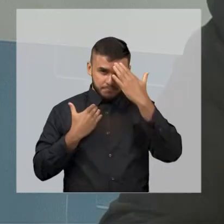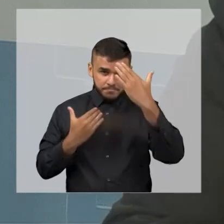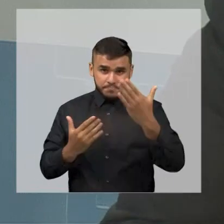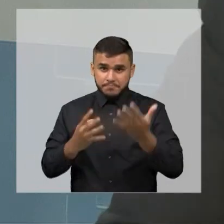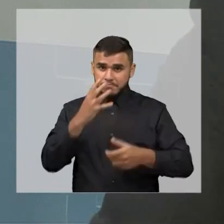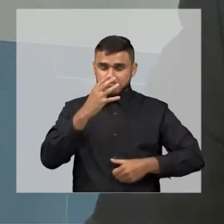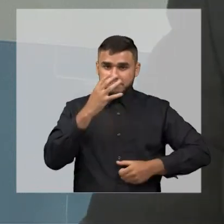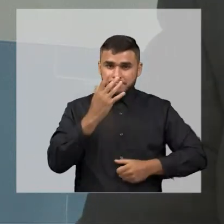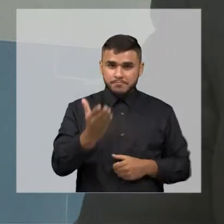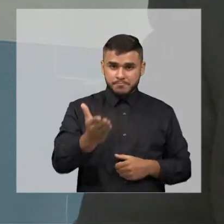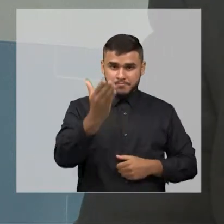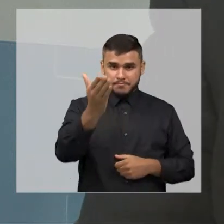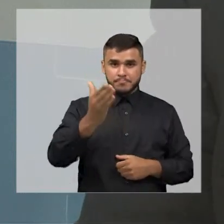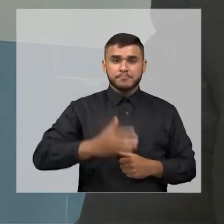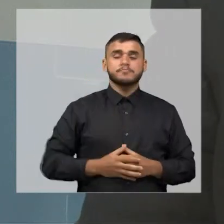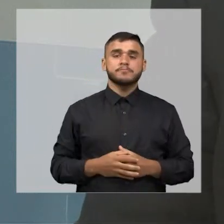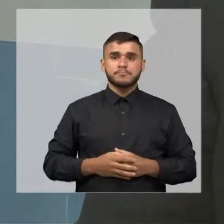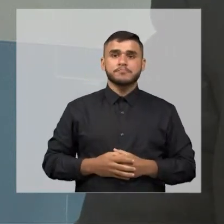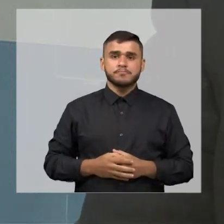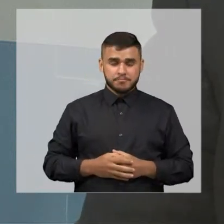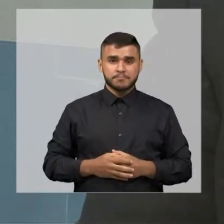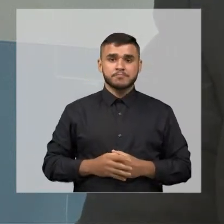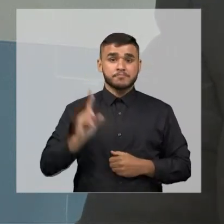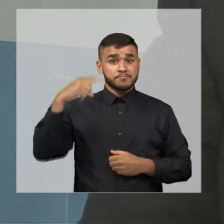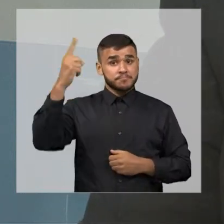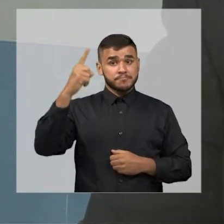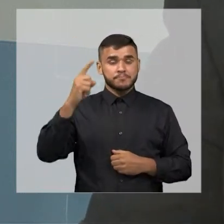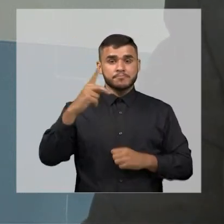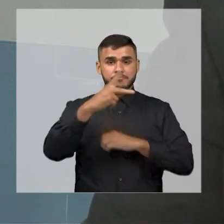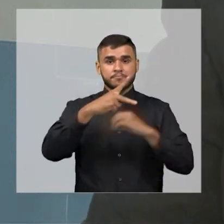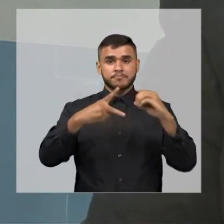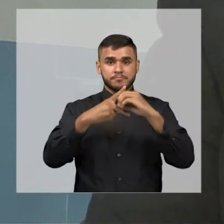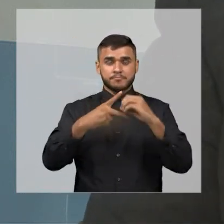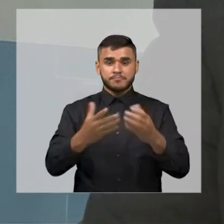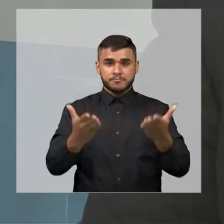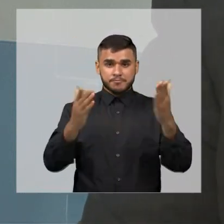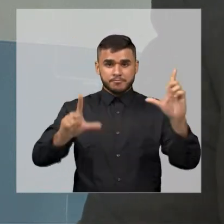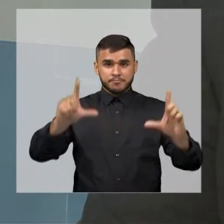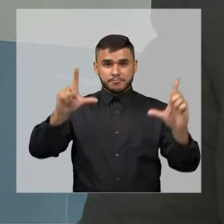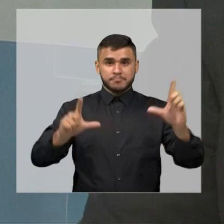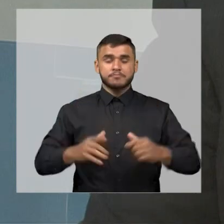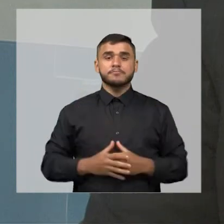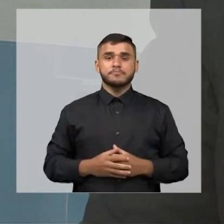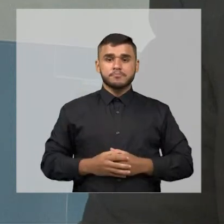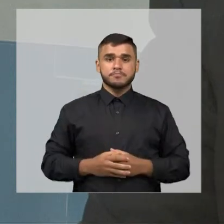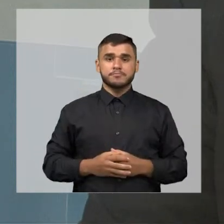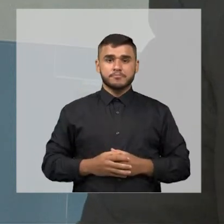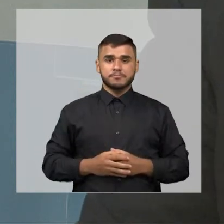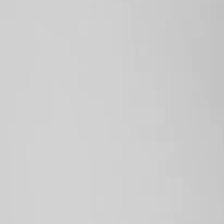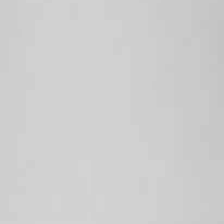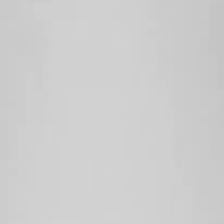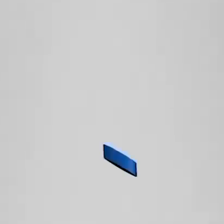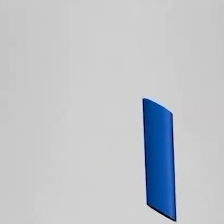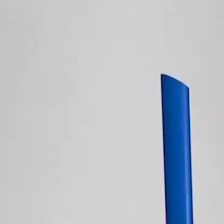você, assinante, a audiência. Eu volto na próxima semana, se Deus quiser, com mais um programa Hora da Verdade. Até lá.